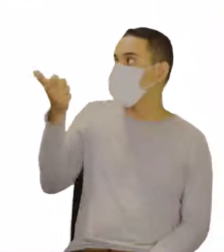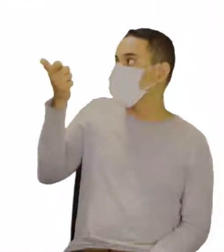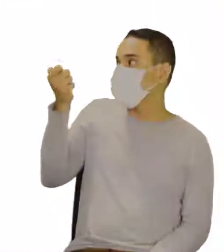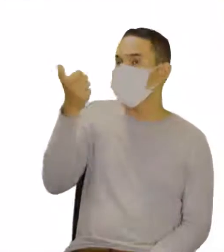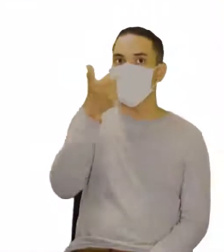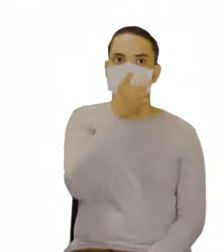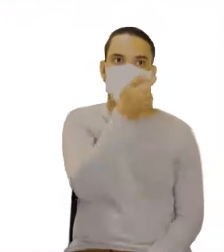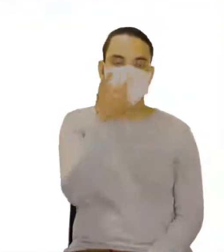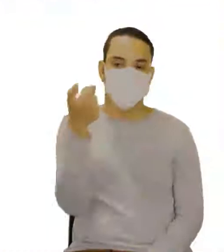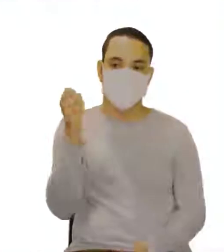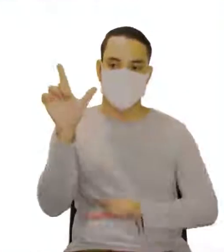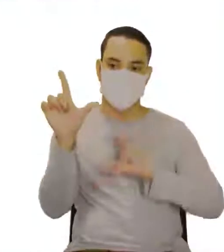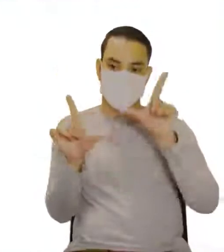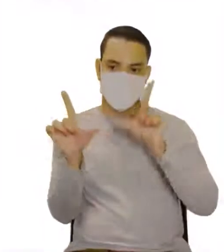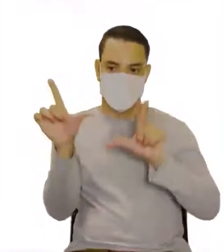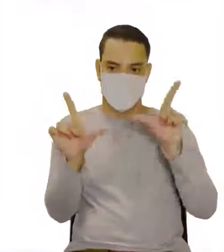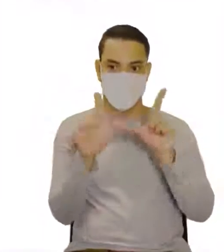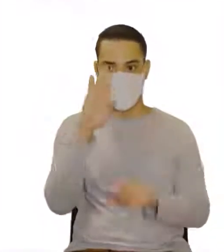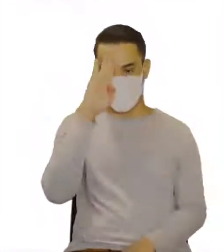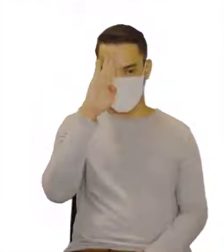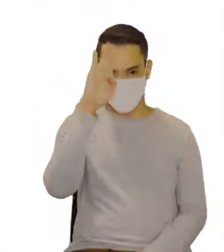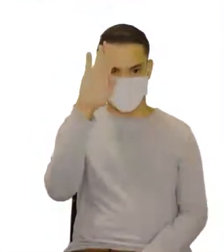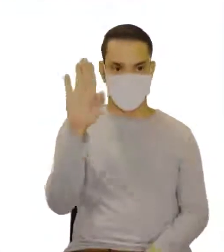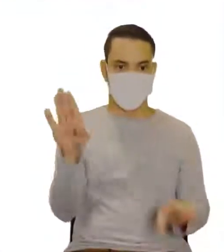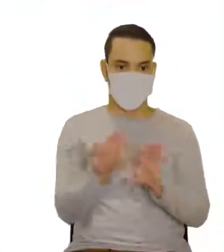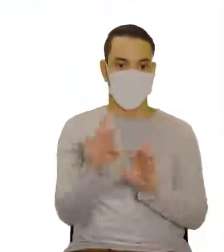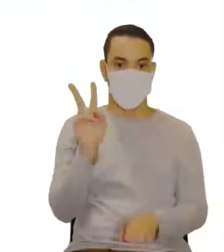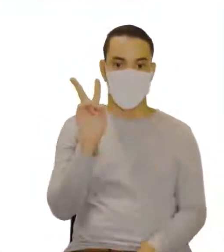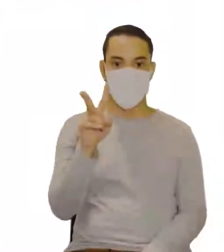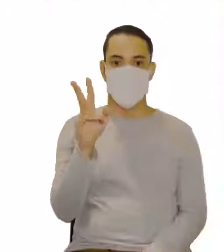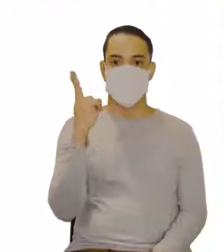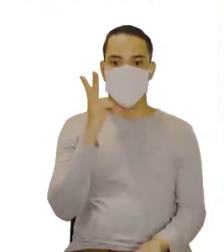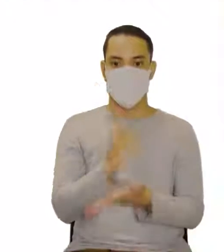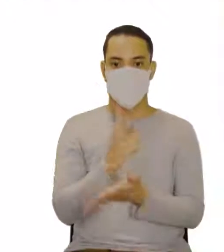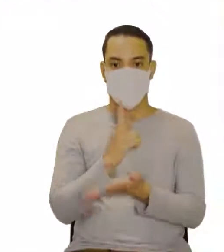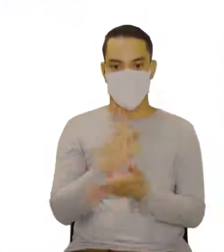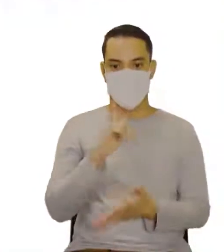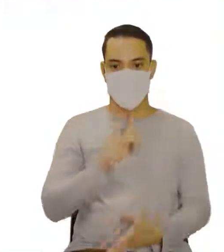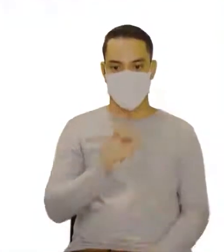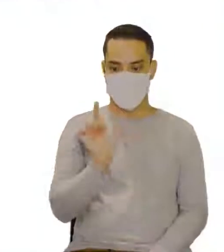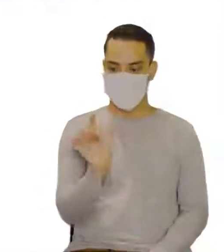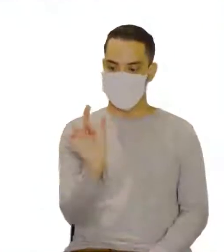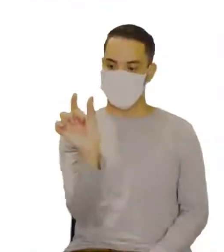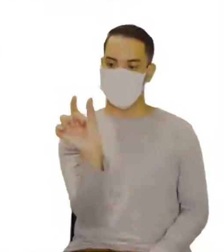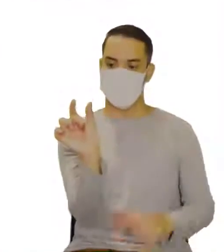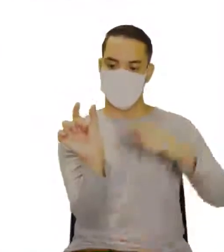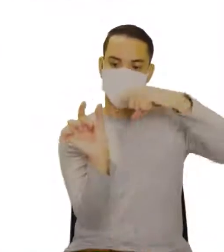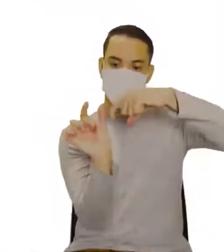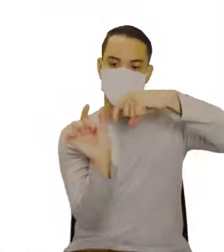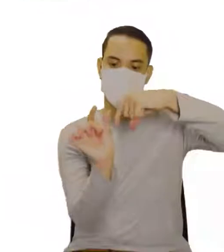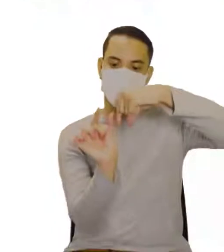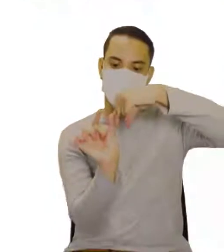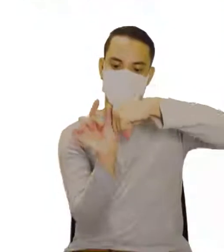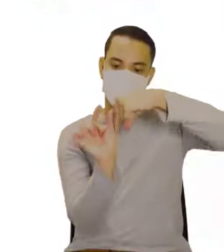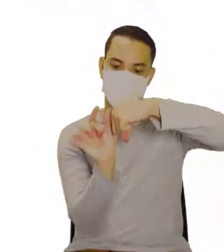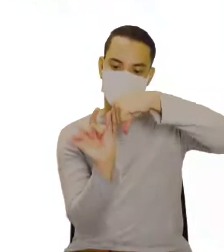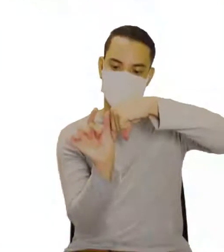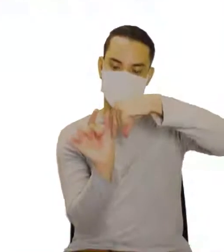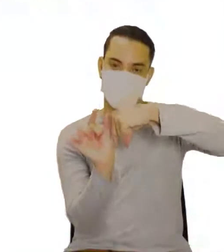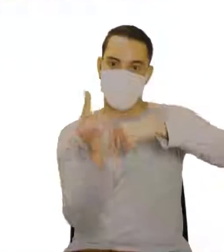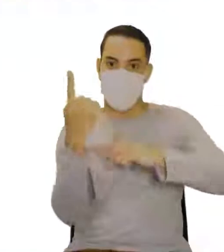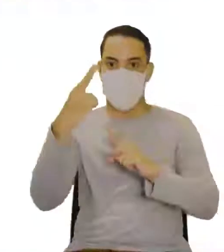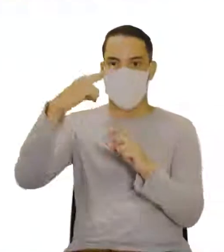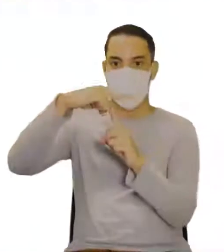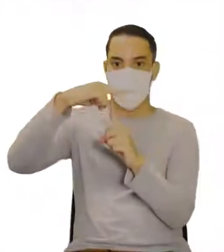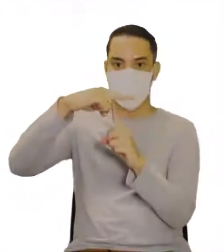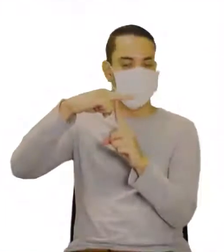Se você notar, verá que as pilhas são colocadas em posições contrárias, deixando que o polo positivo